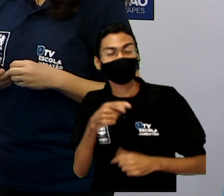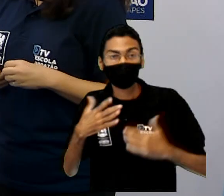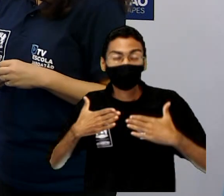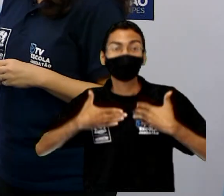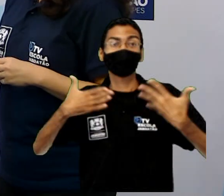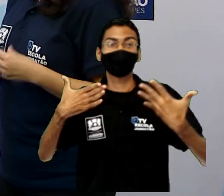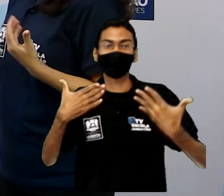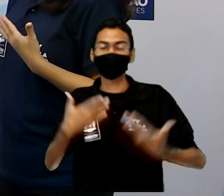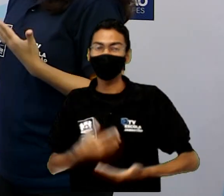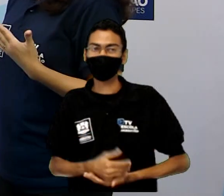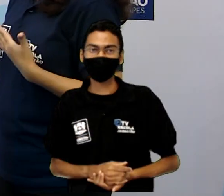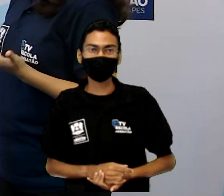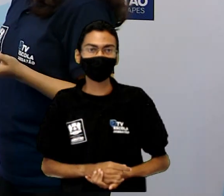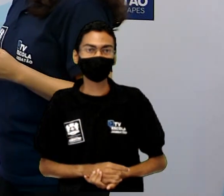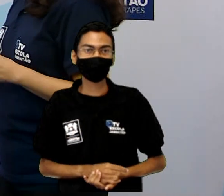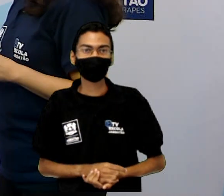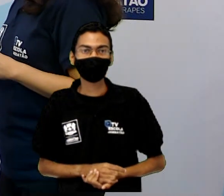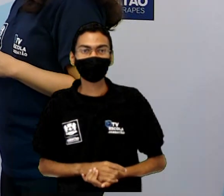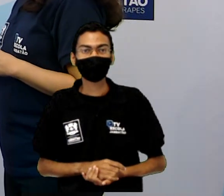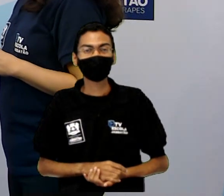surpresos? Ou elas, né?